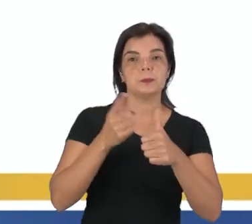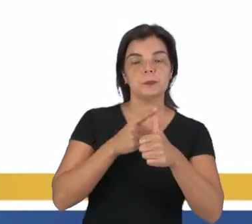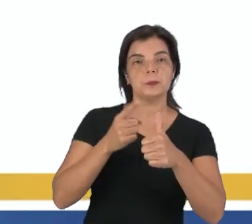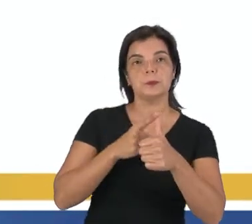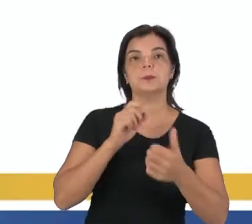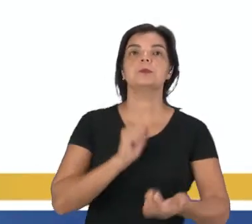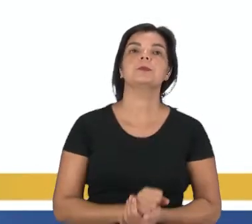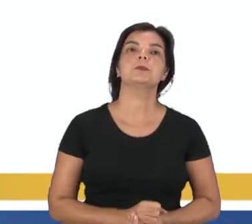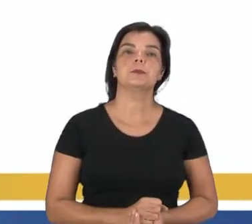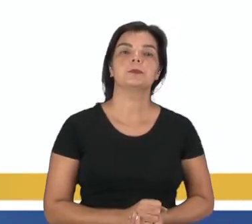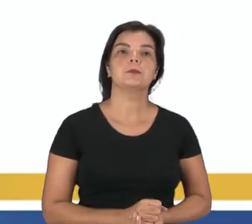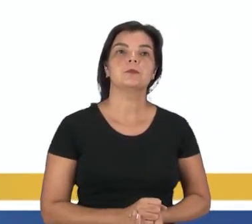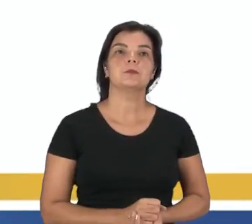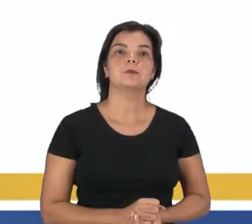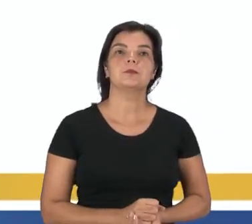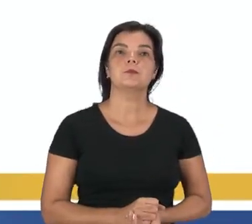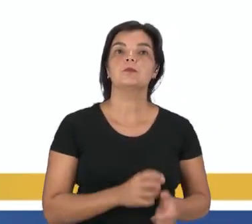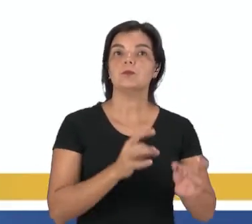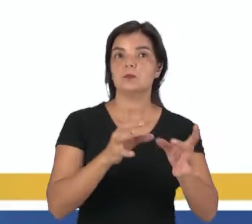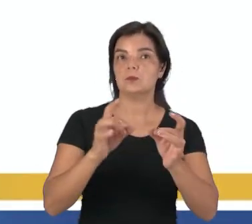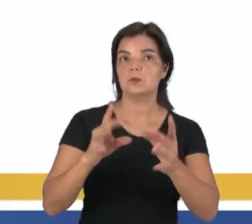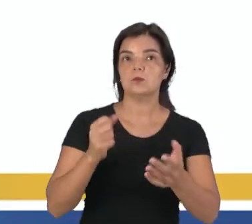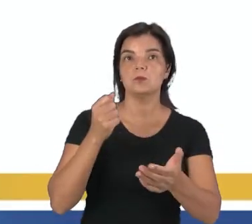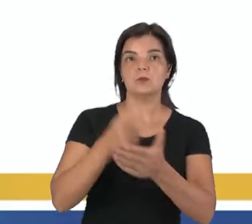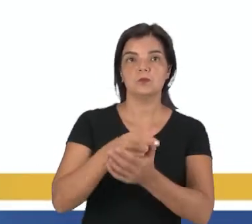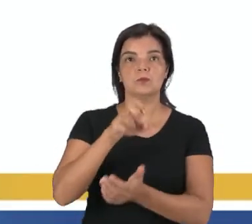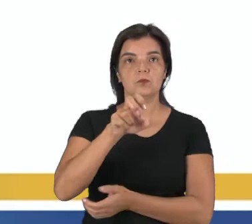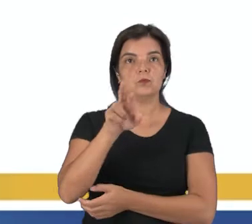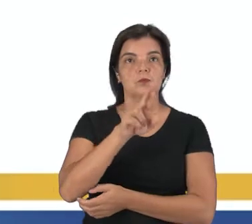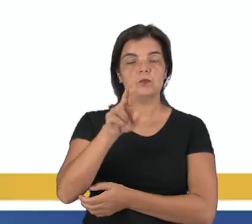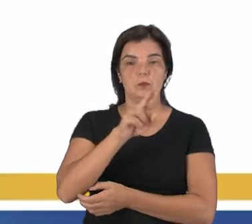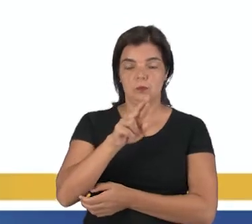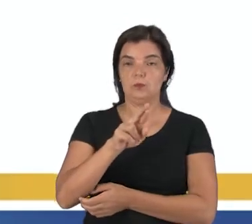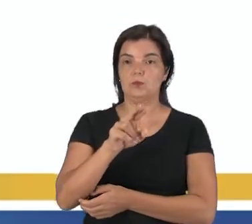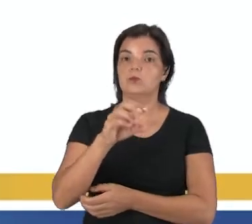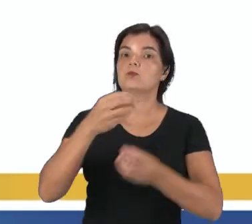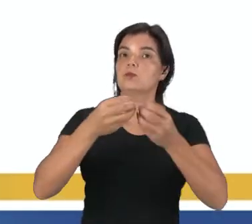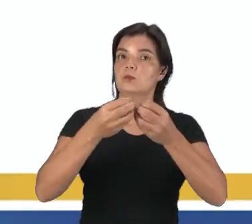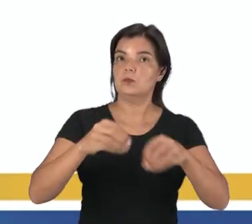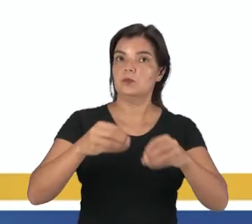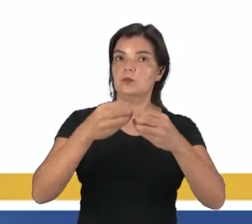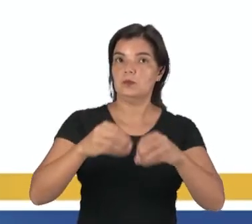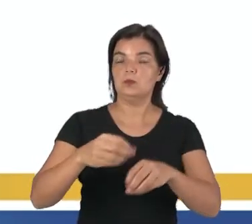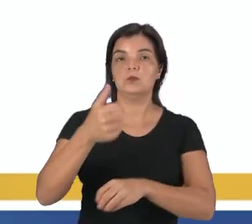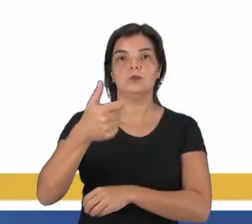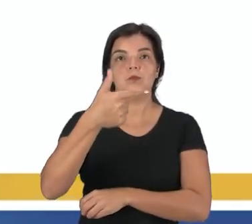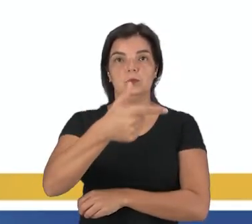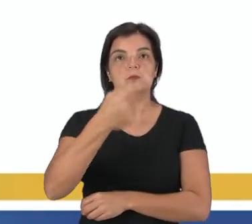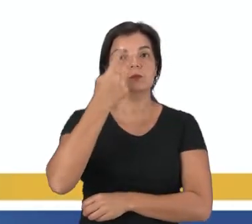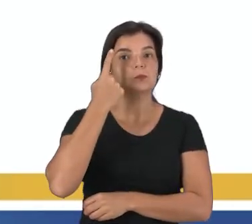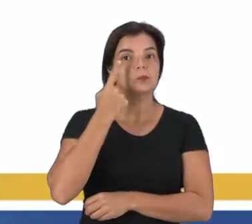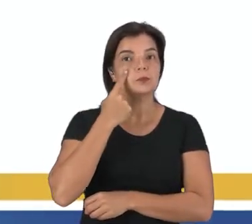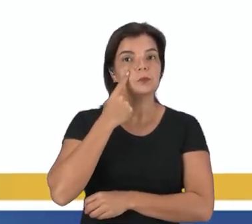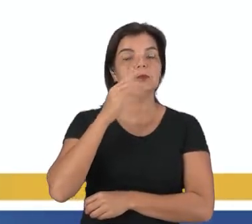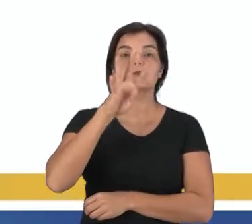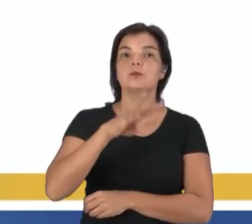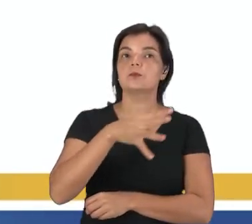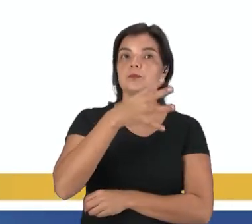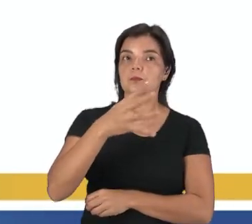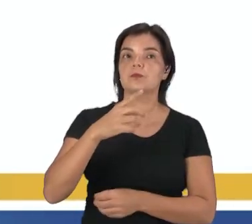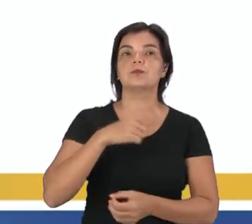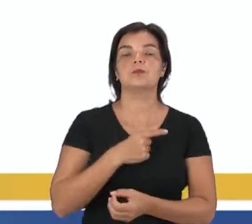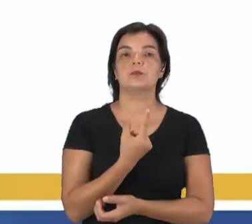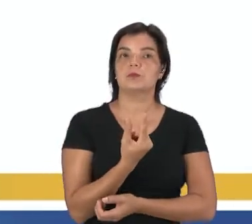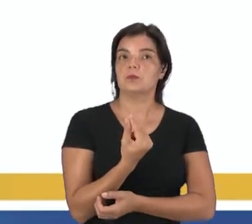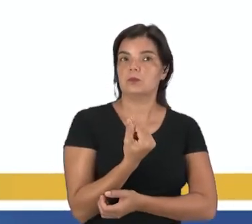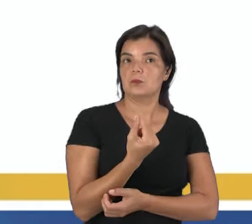Então, vamos acompanhar essa situação 1. Uma feirante cobra R$ 5,00 por dúzia de ovos, como mostra o quadro a seguir. Tenho ali o